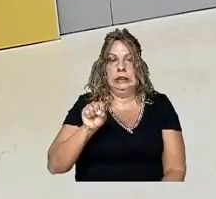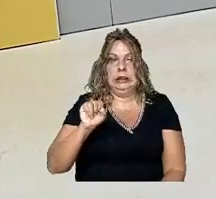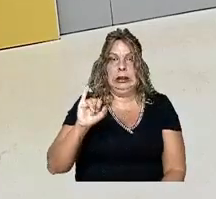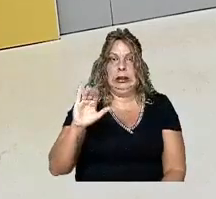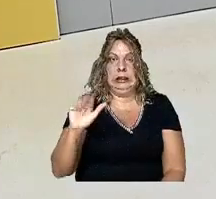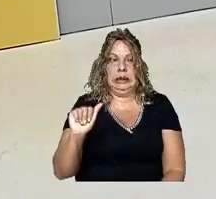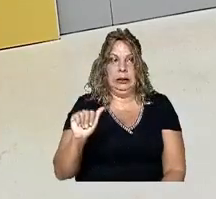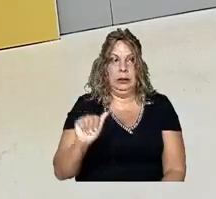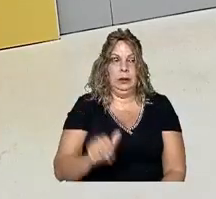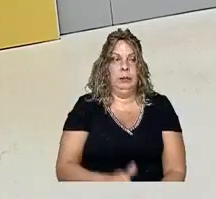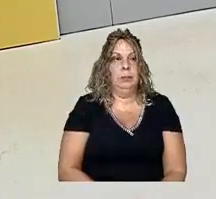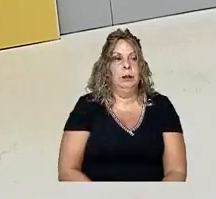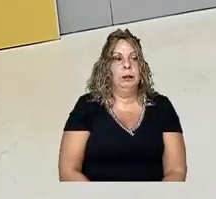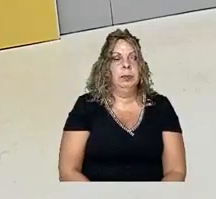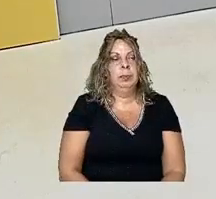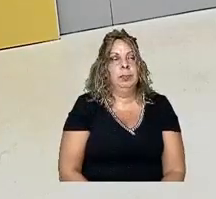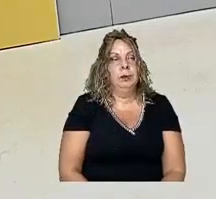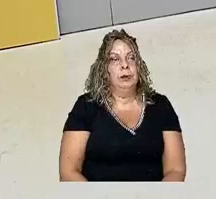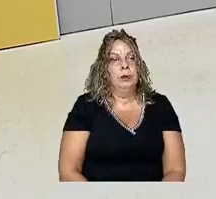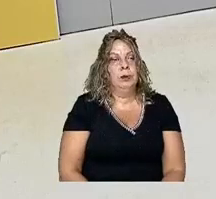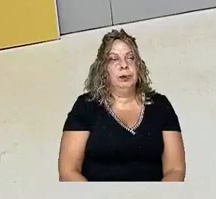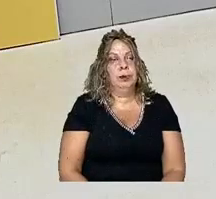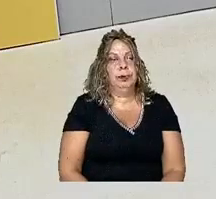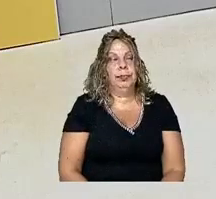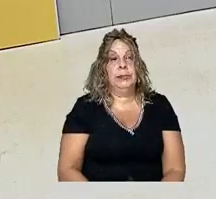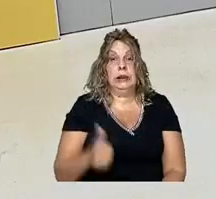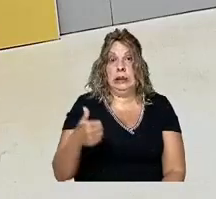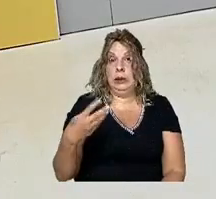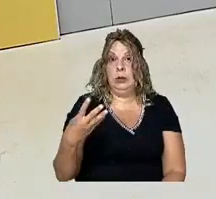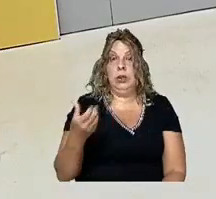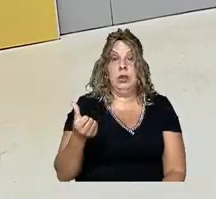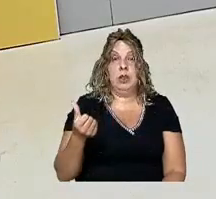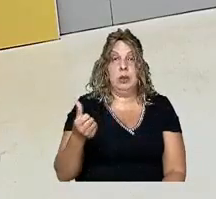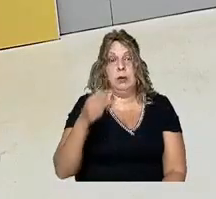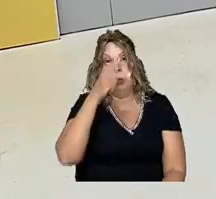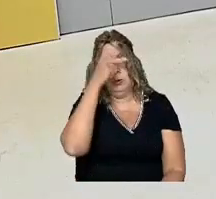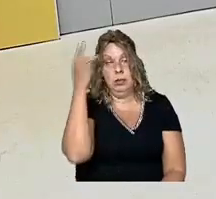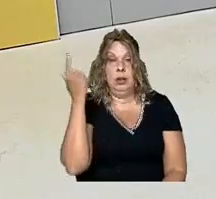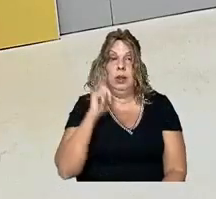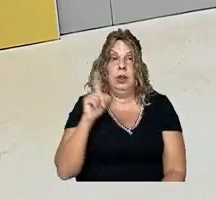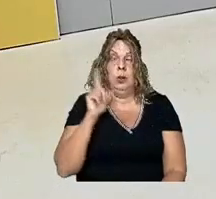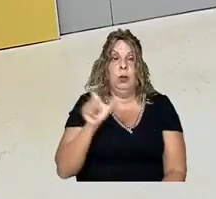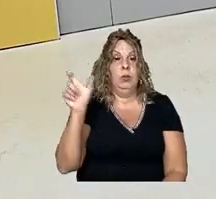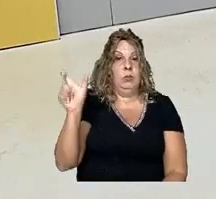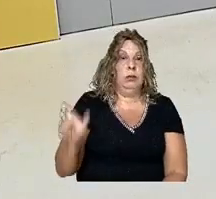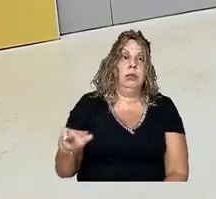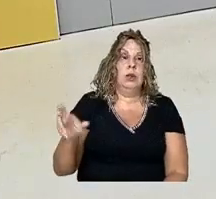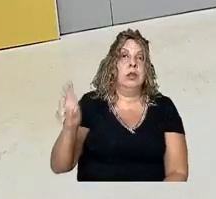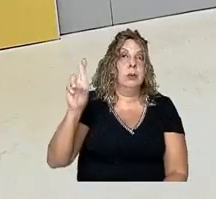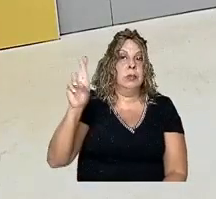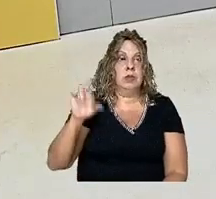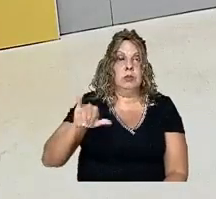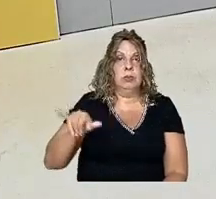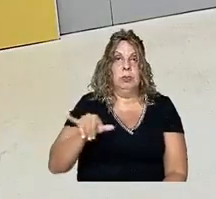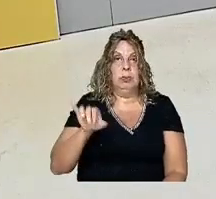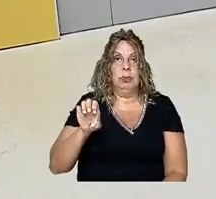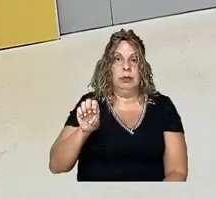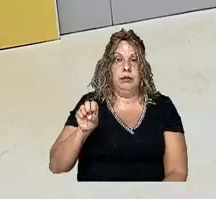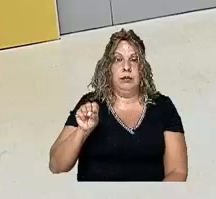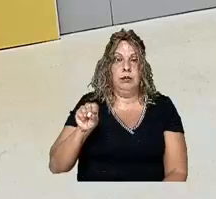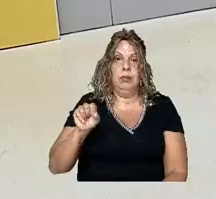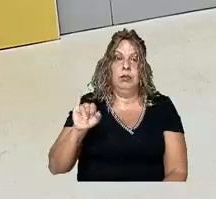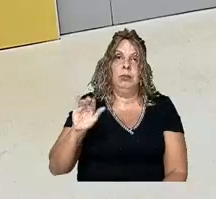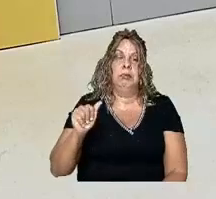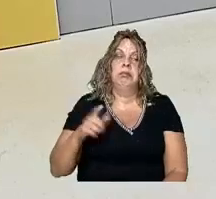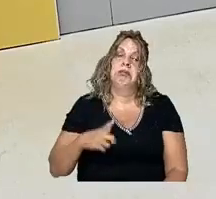da Jéssica é show, ó, 146 ganhadores, tá demais, hein? Muito legal essa turma toda em nosso querido